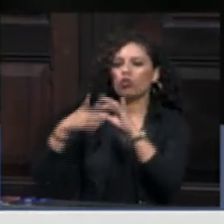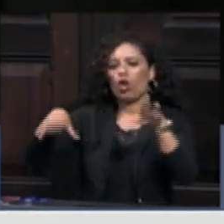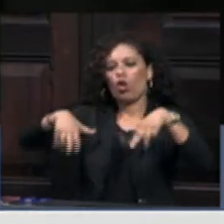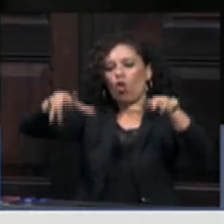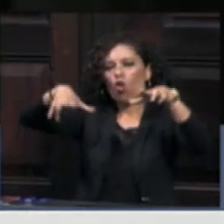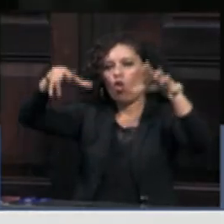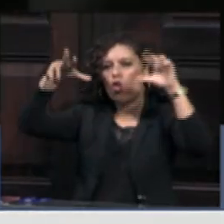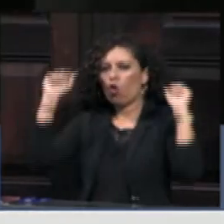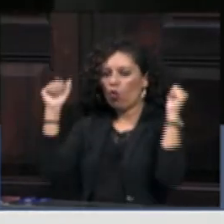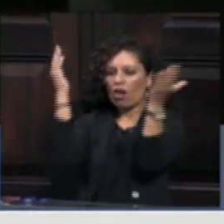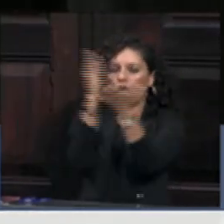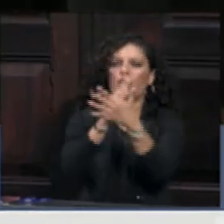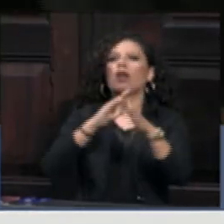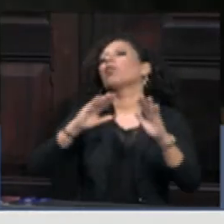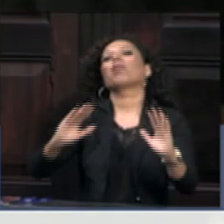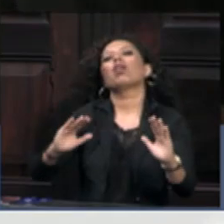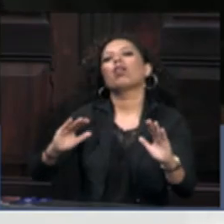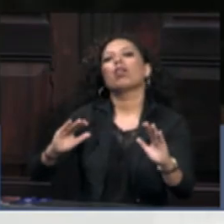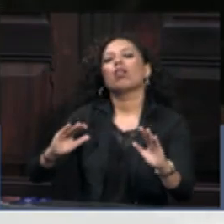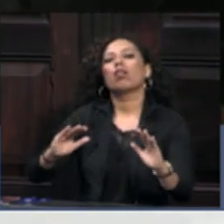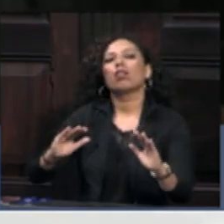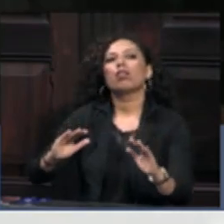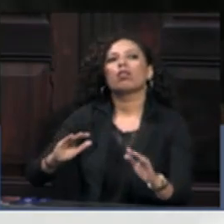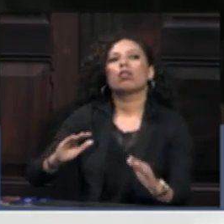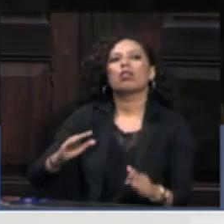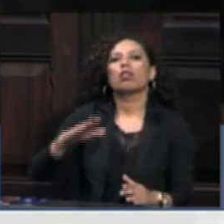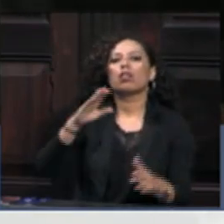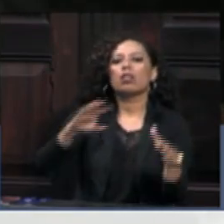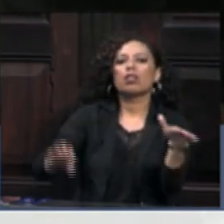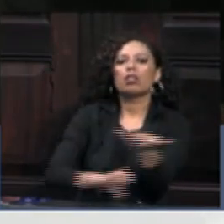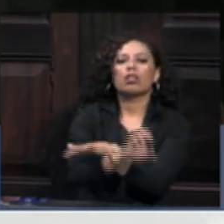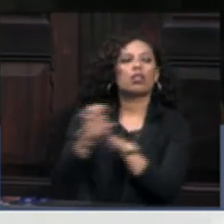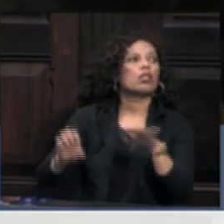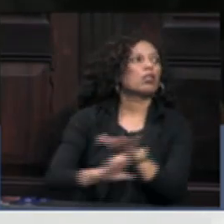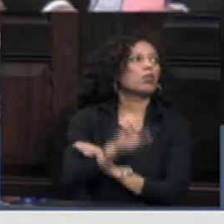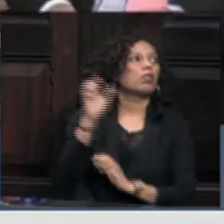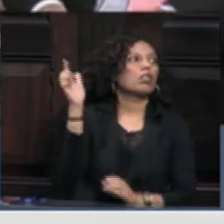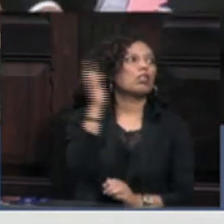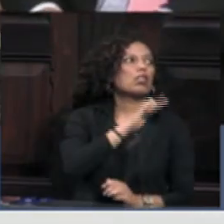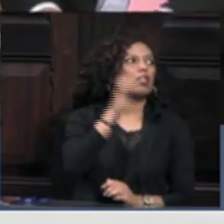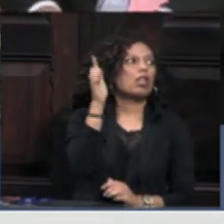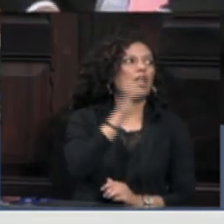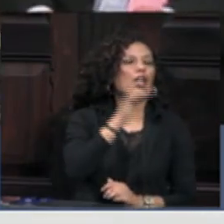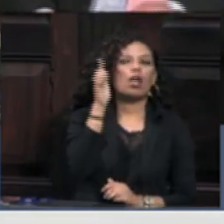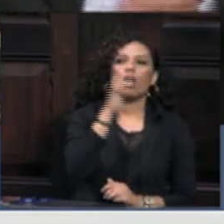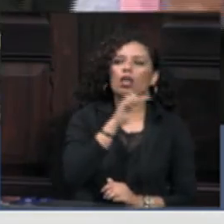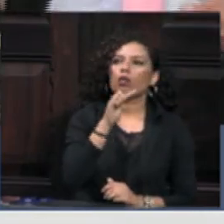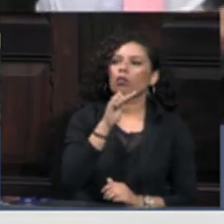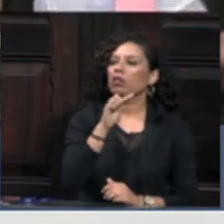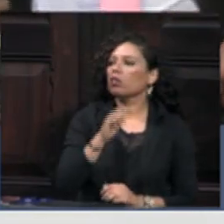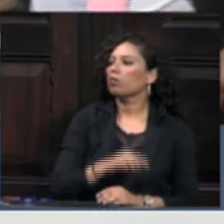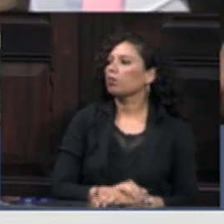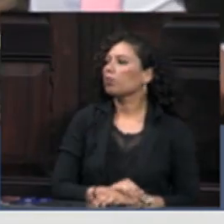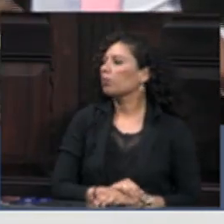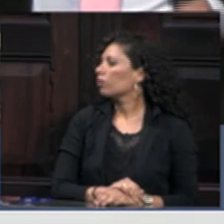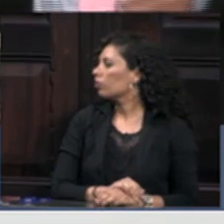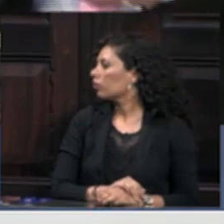vai falar com a assessoria da mesa. Deputada Cidinha Campos está em plenário e quer marcar a presença, por favor, assessoria da